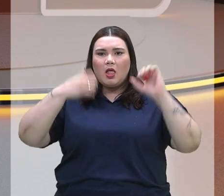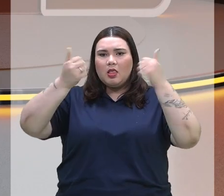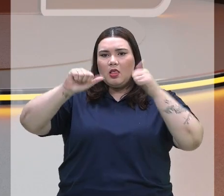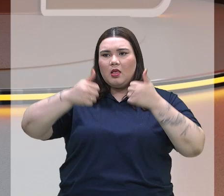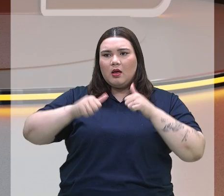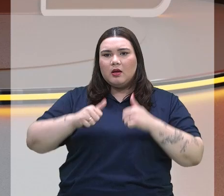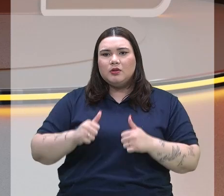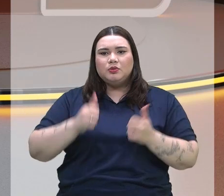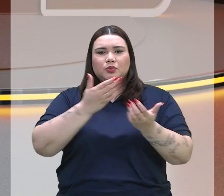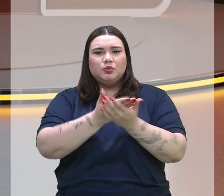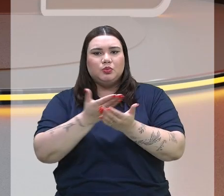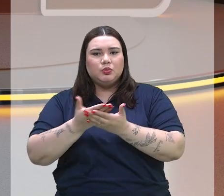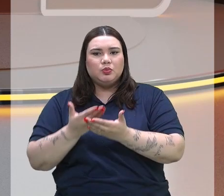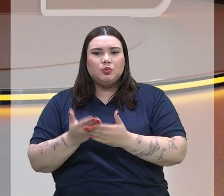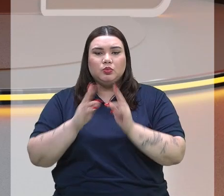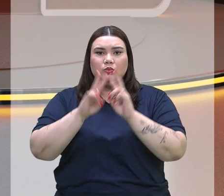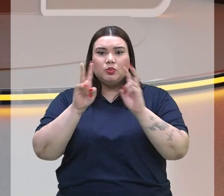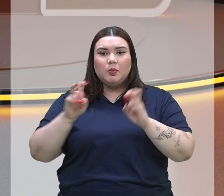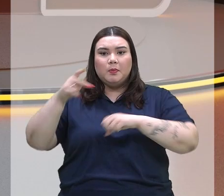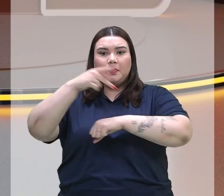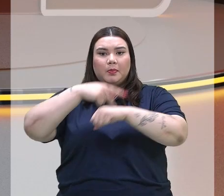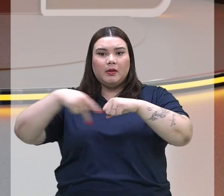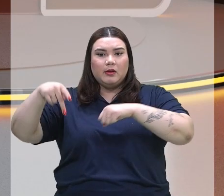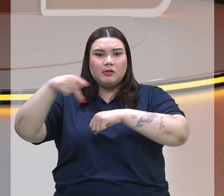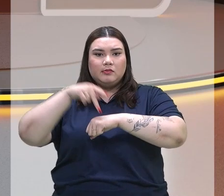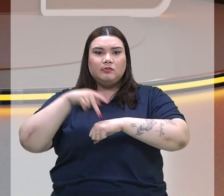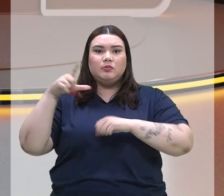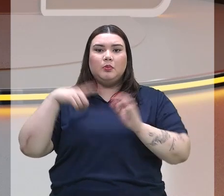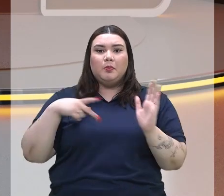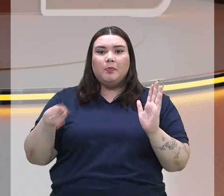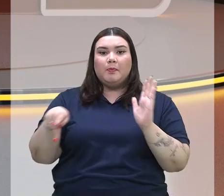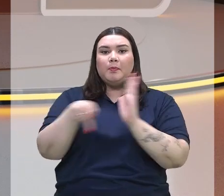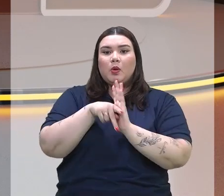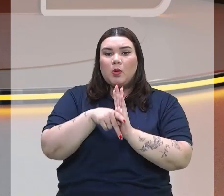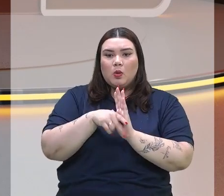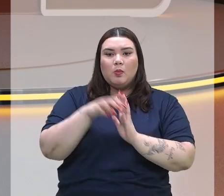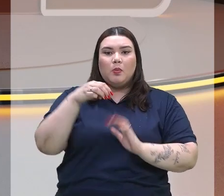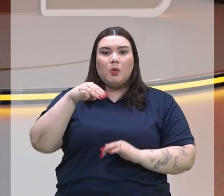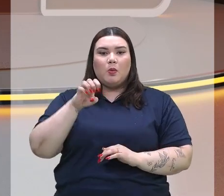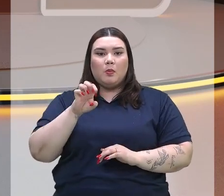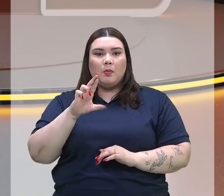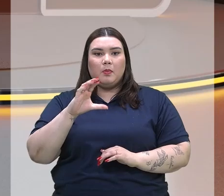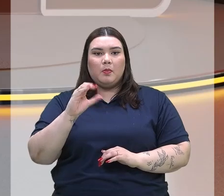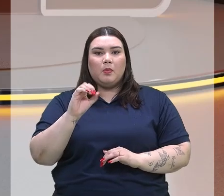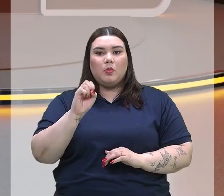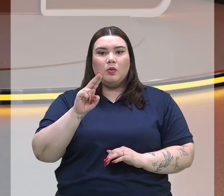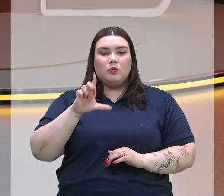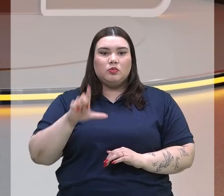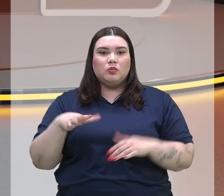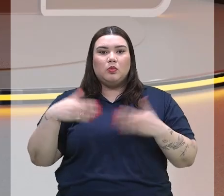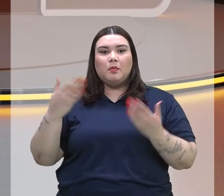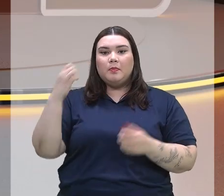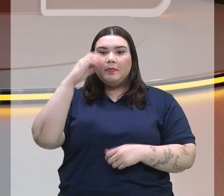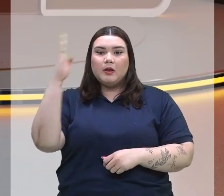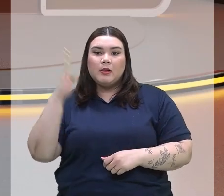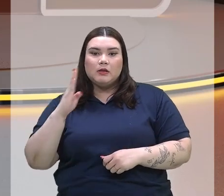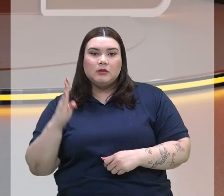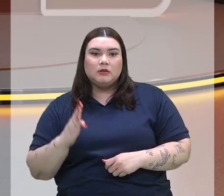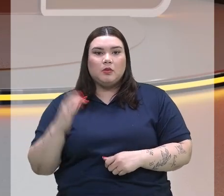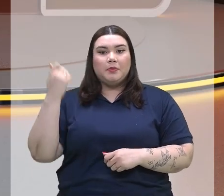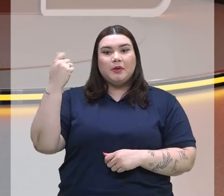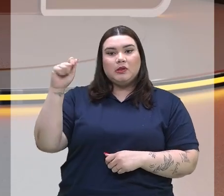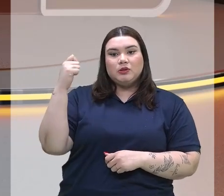e estudarmos sobre os países que fazem parte do Mercosul, como o Brasil, a Argentina,